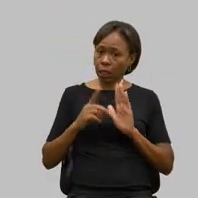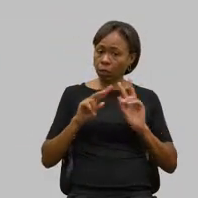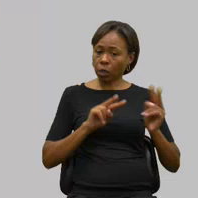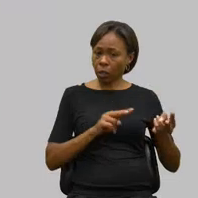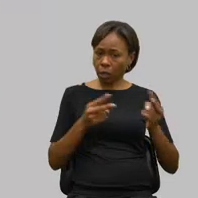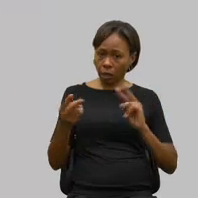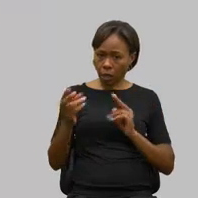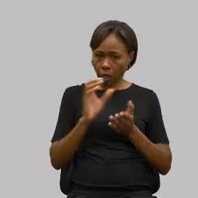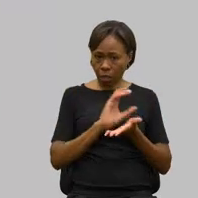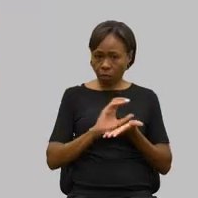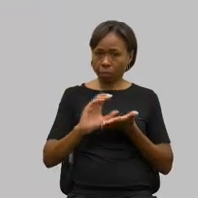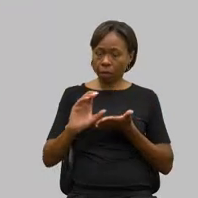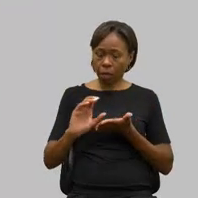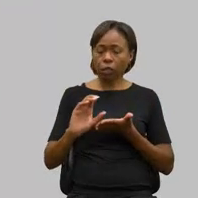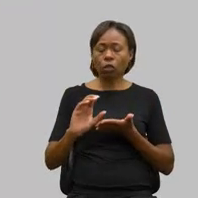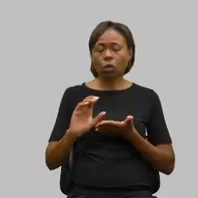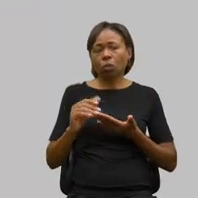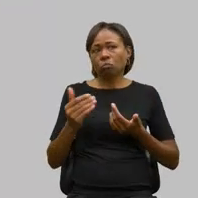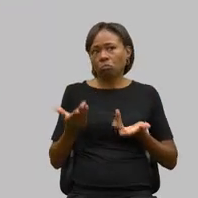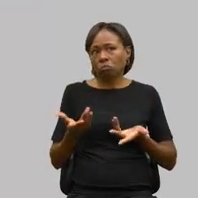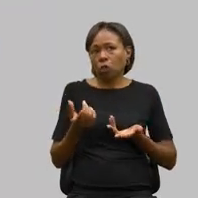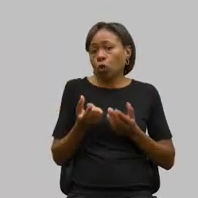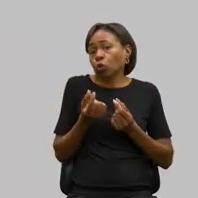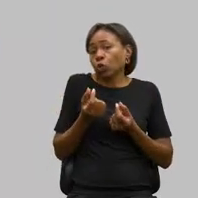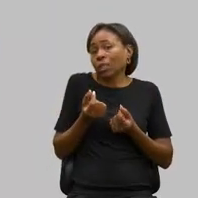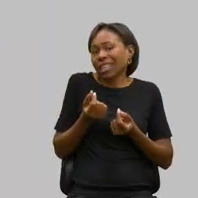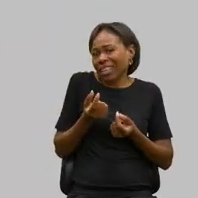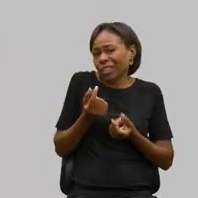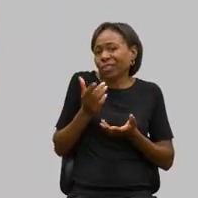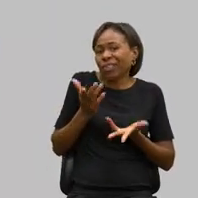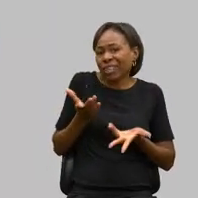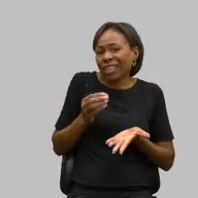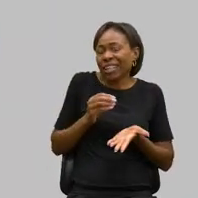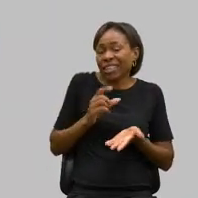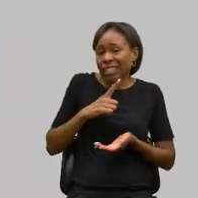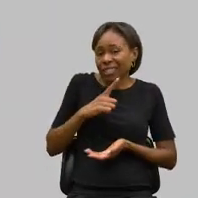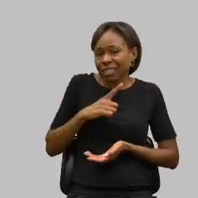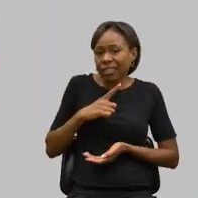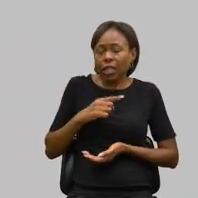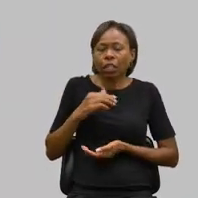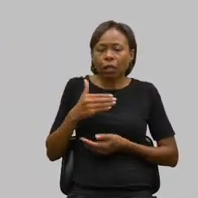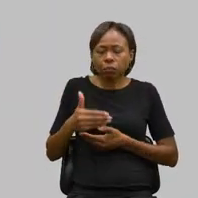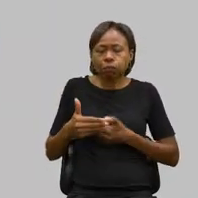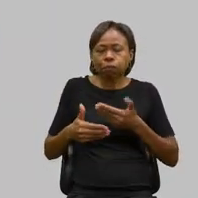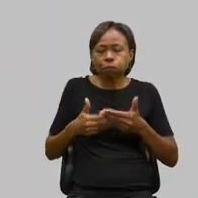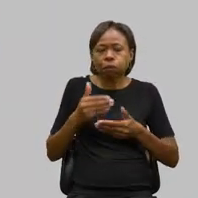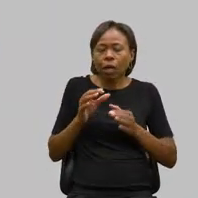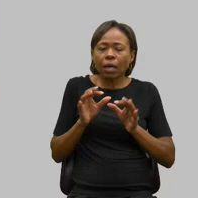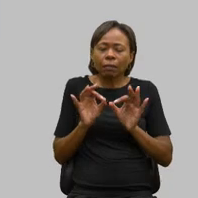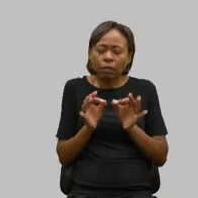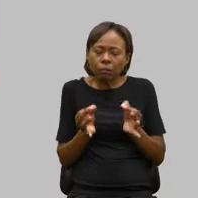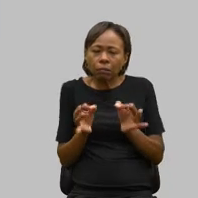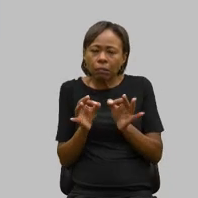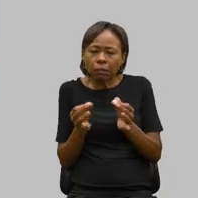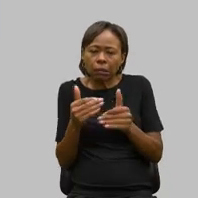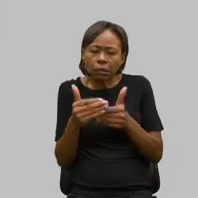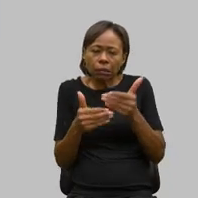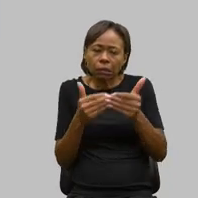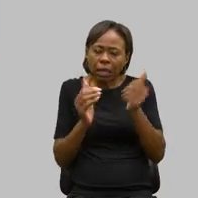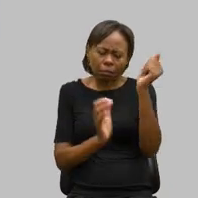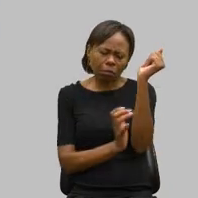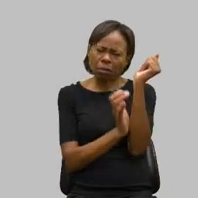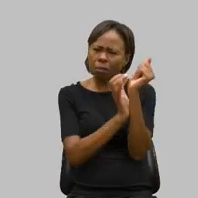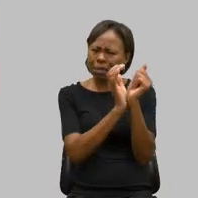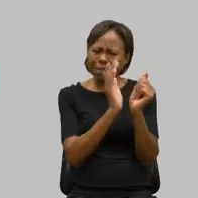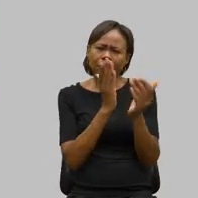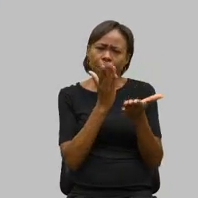depois do cumprimento do objeto. A gente vem simplificando estes processos, mas, certamente, esse é o maior desafio. Mas, para